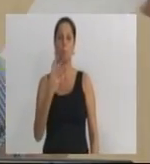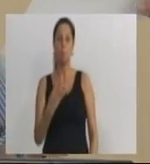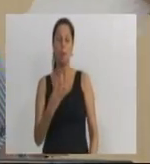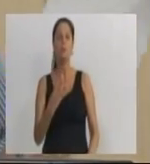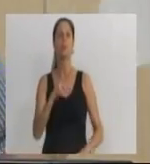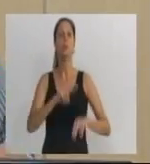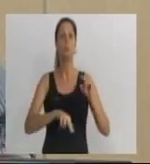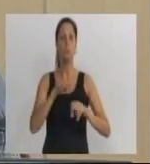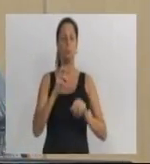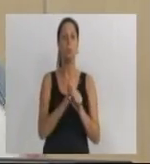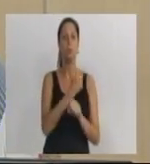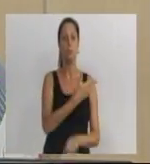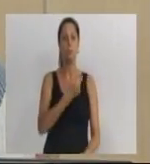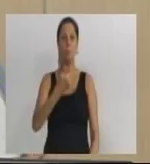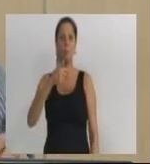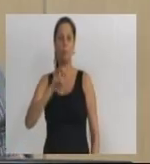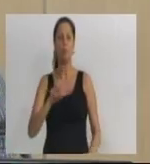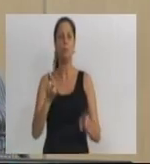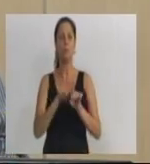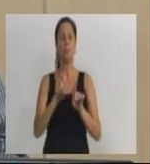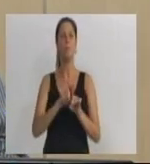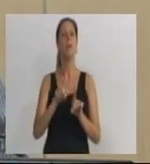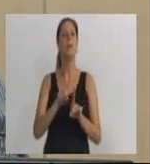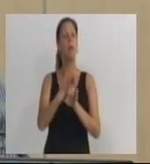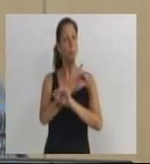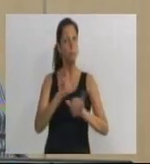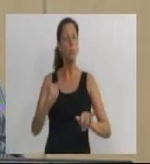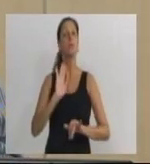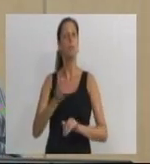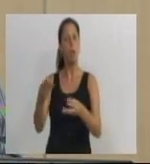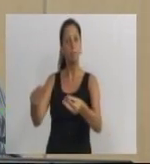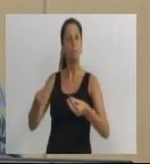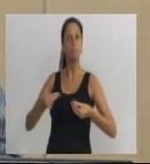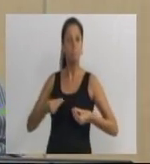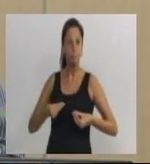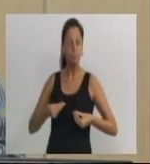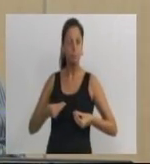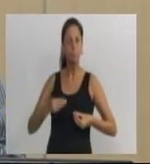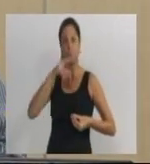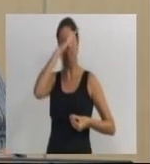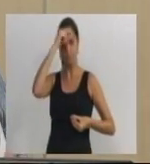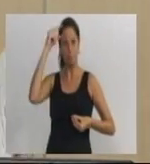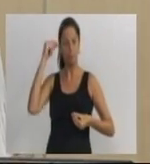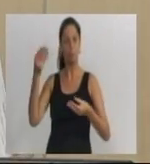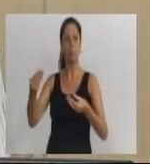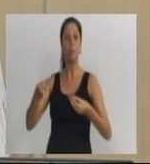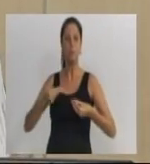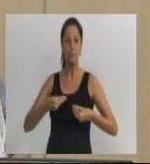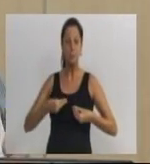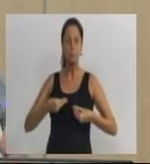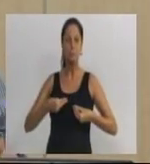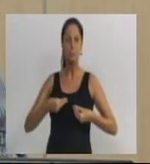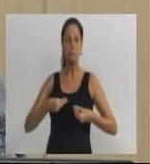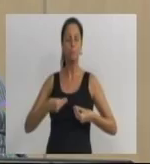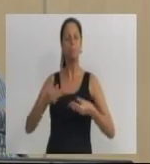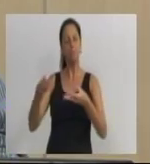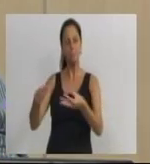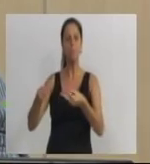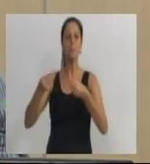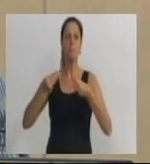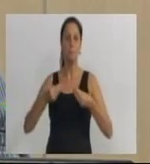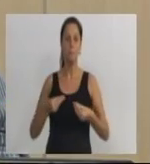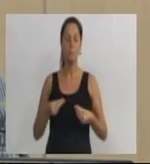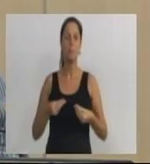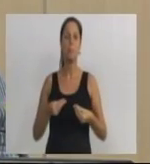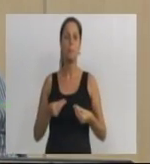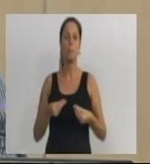de 2015. E também comunico o recebimento do executivo da mensagem